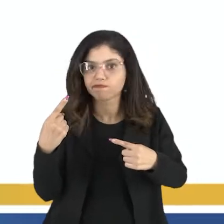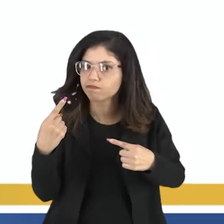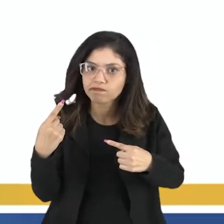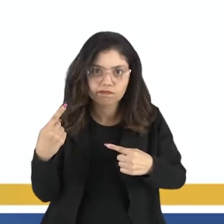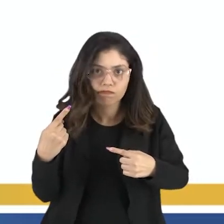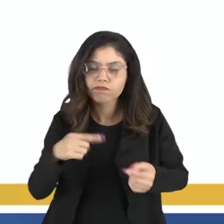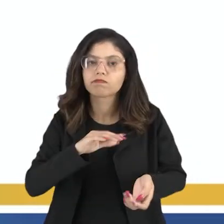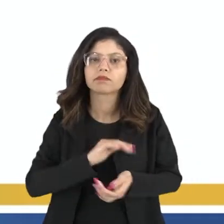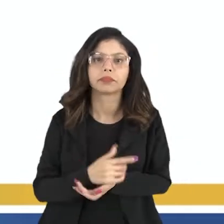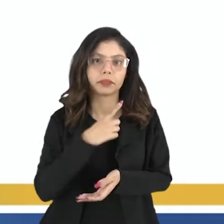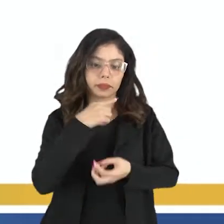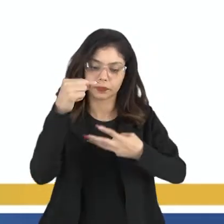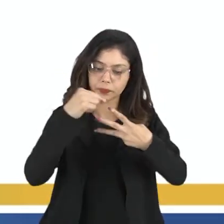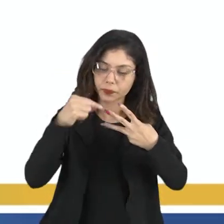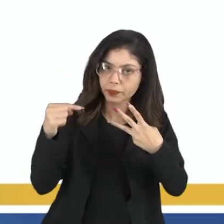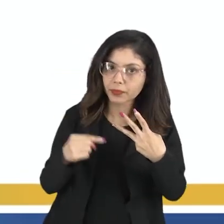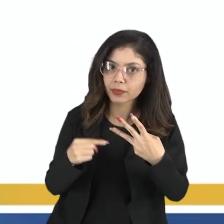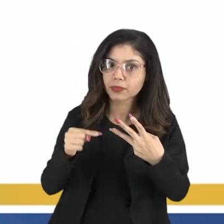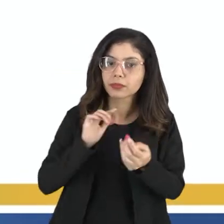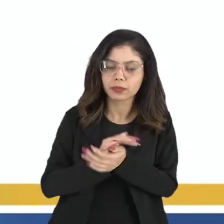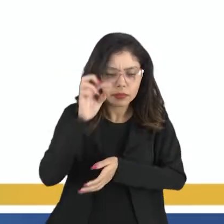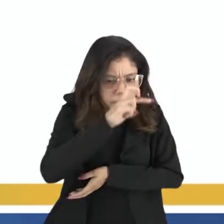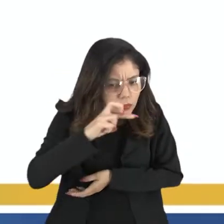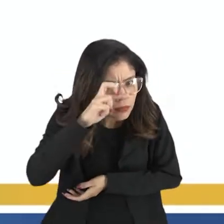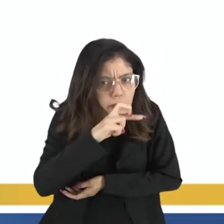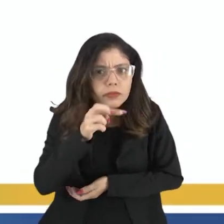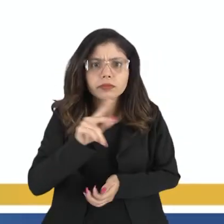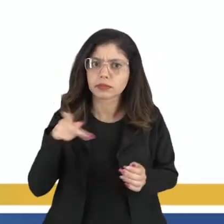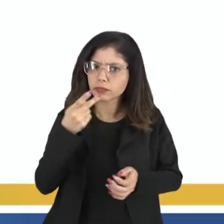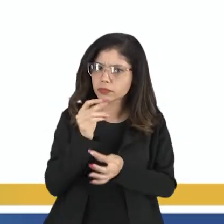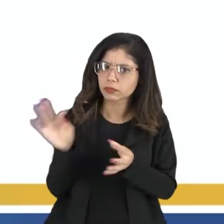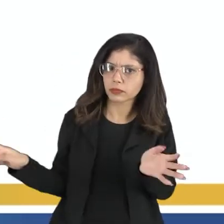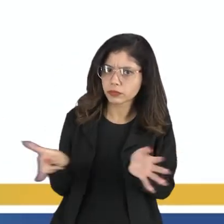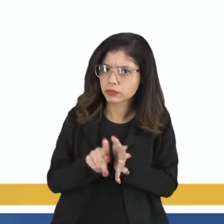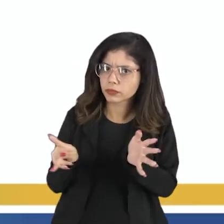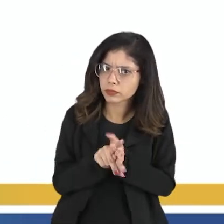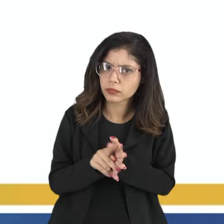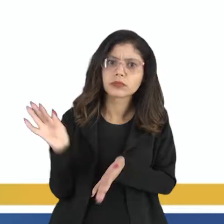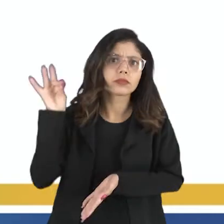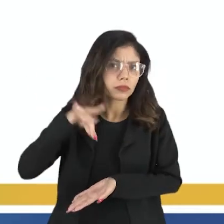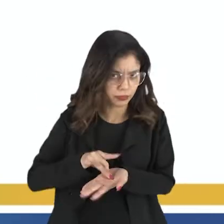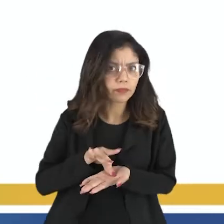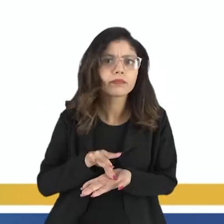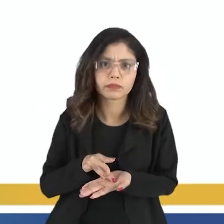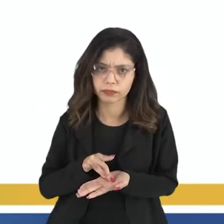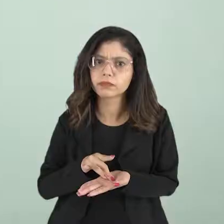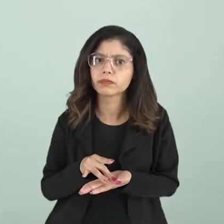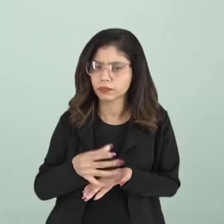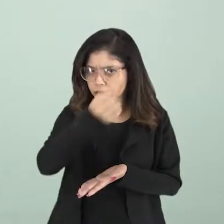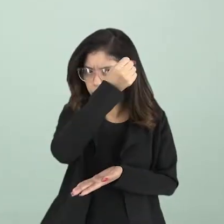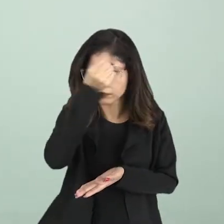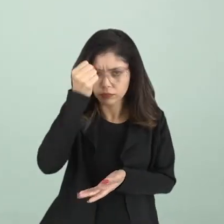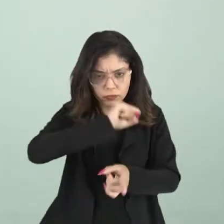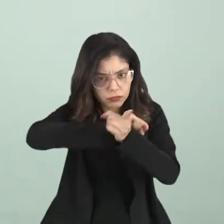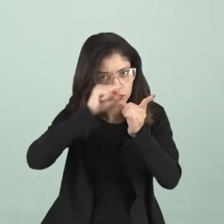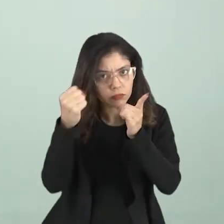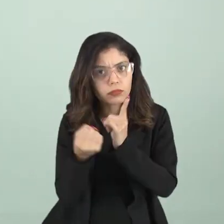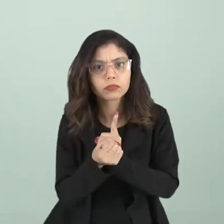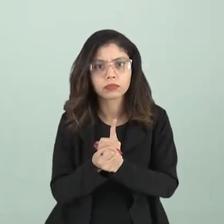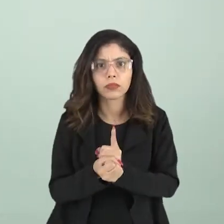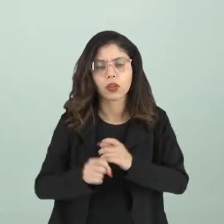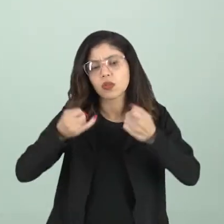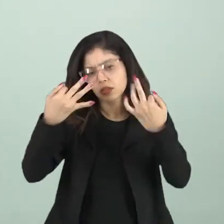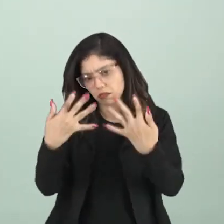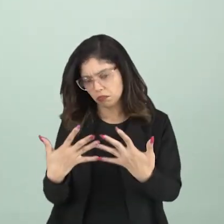São três possibilidades de análise a respeito da realidade social. Não é